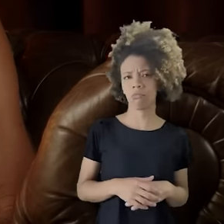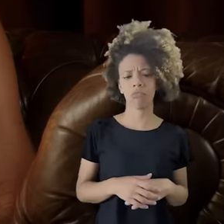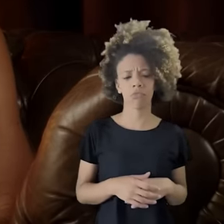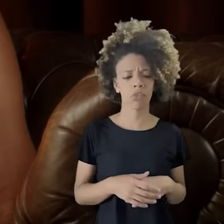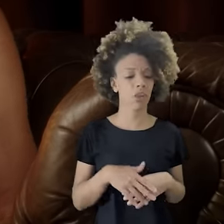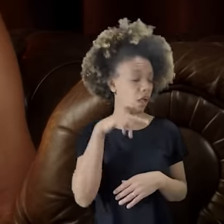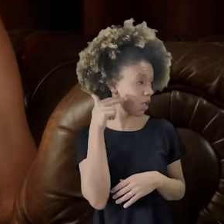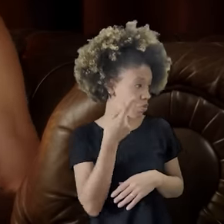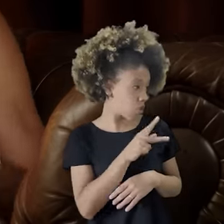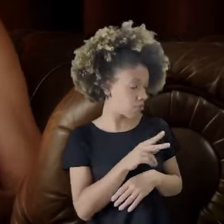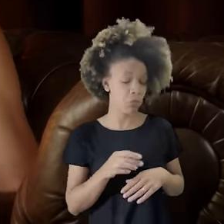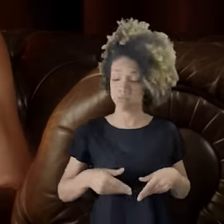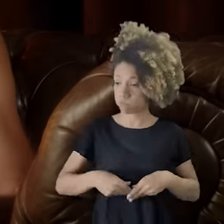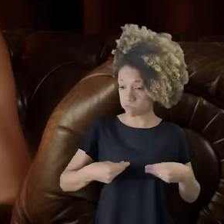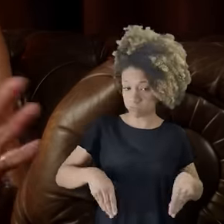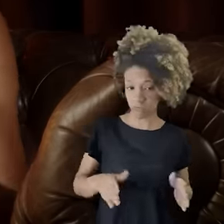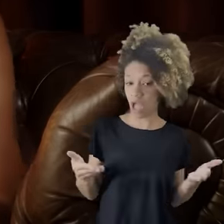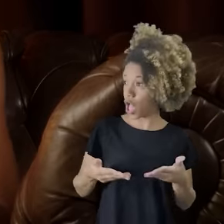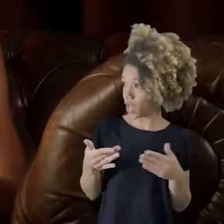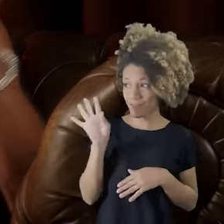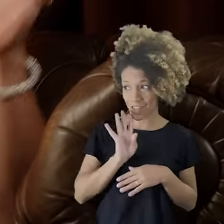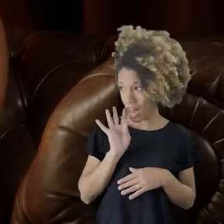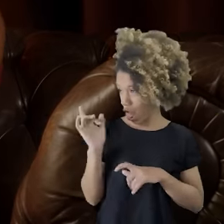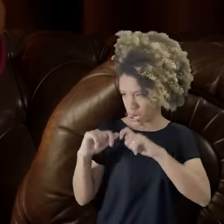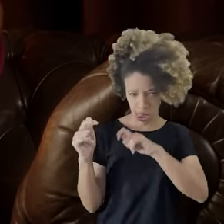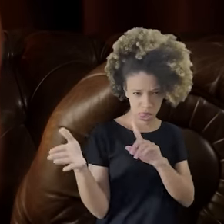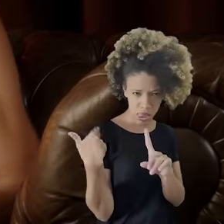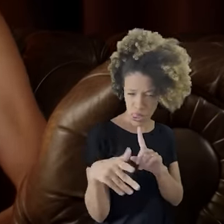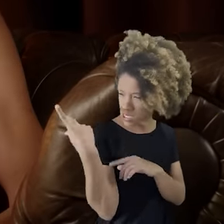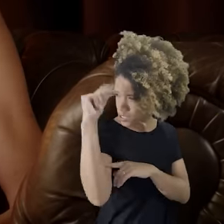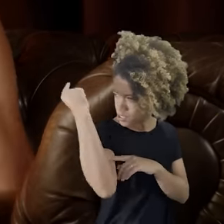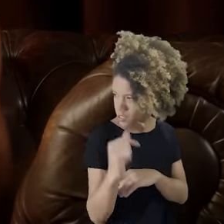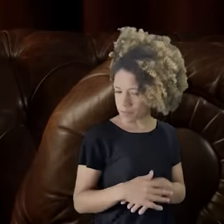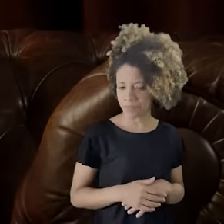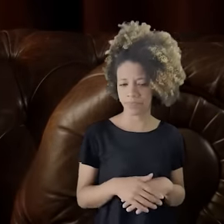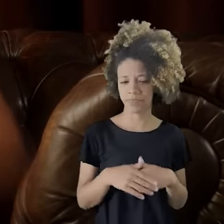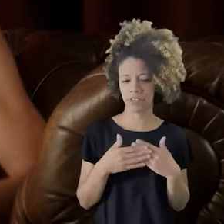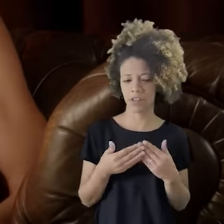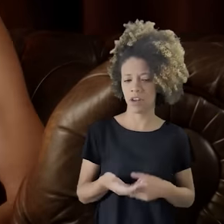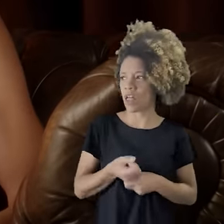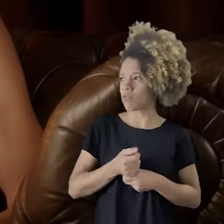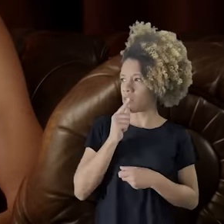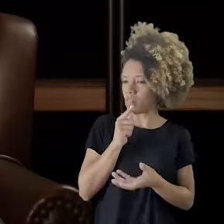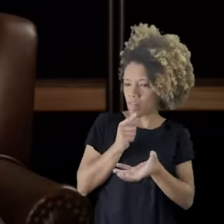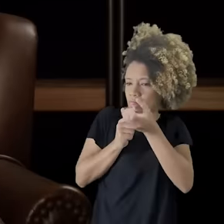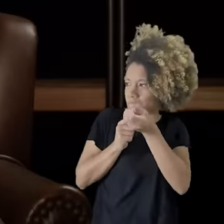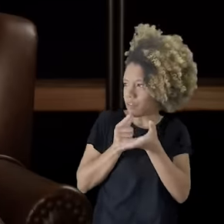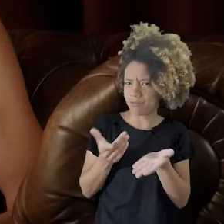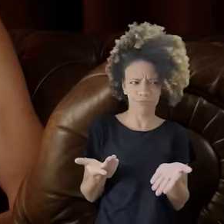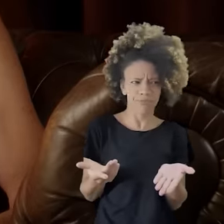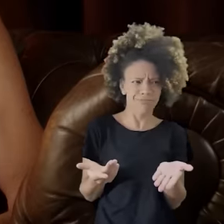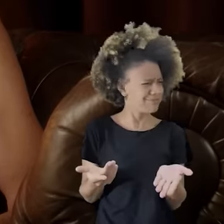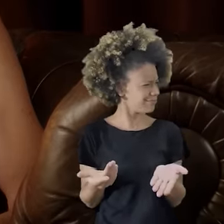Ai queria sua calcinha né peguei dinheiro eu falei bom agora vai ser legal agora que ele vai me dar um tapa na minha bunda ele foi lá e pegou no Zezinho